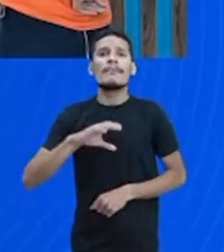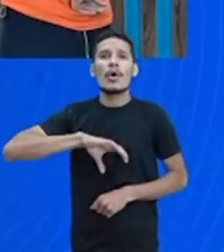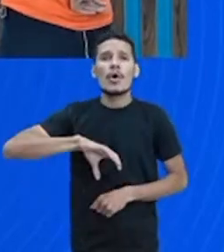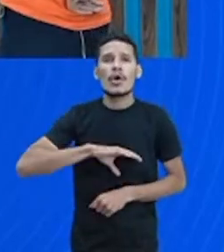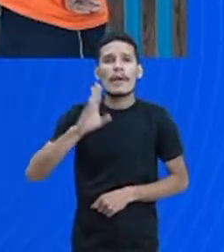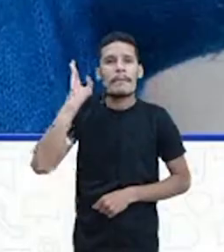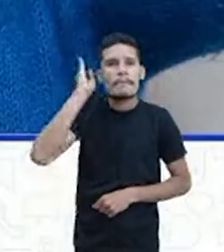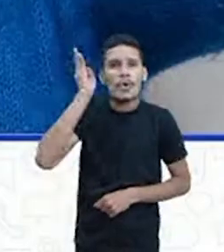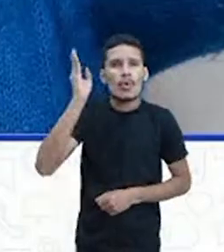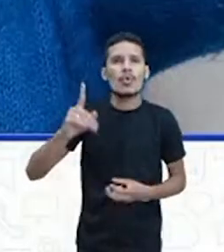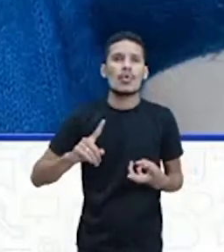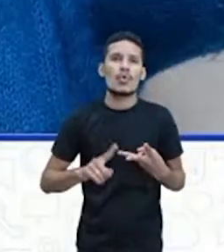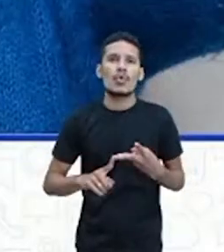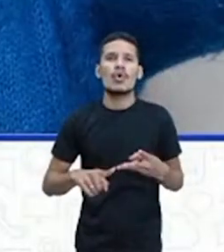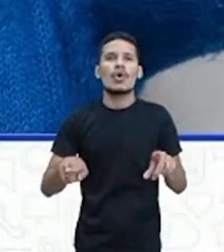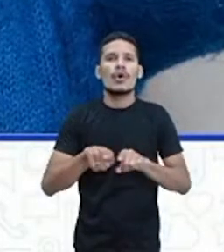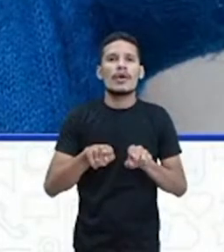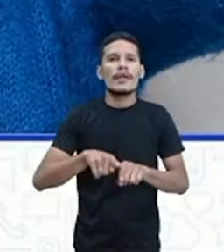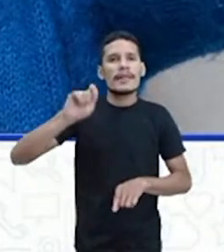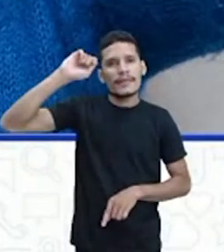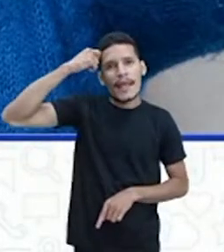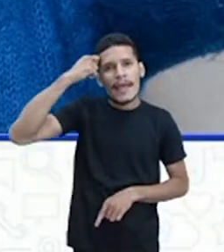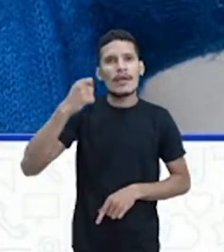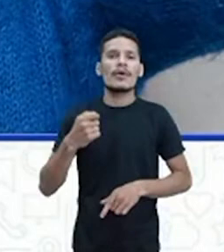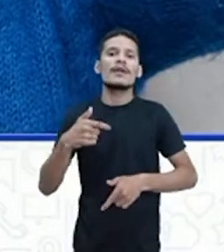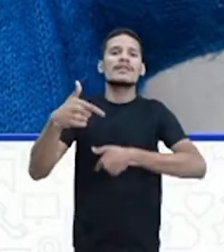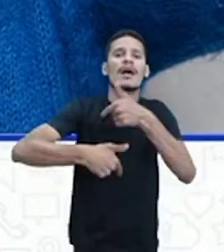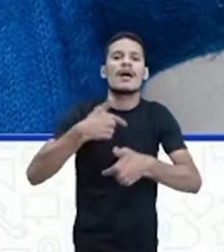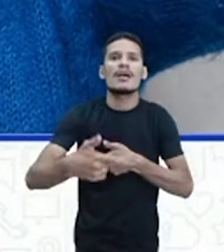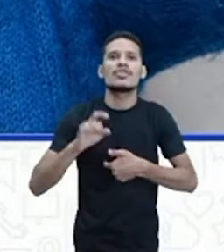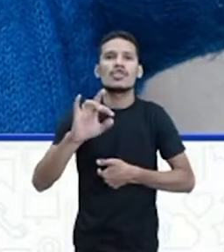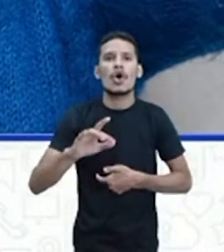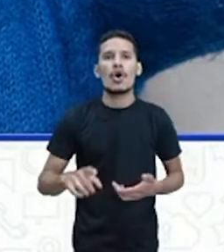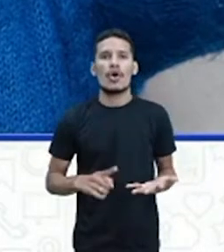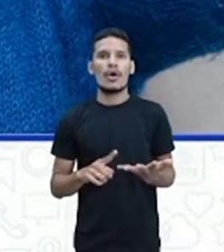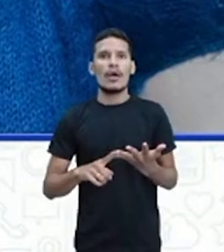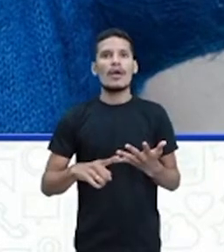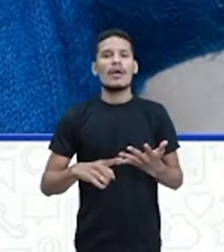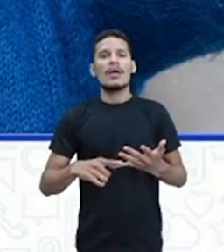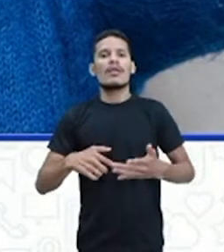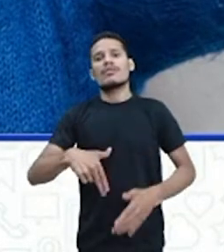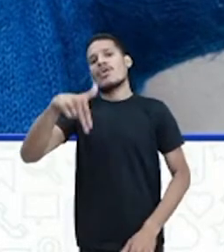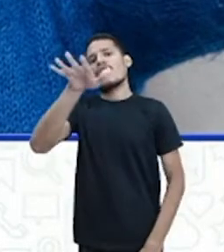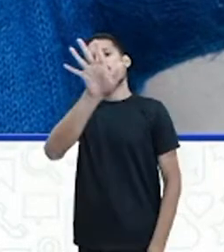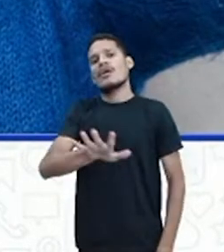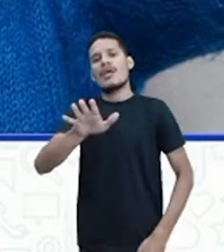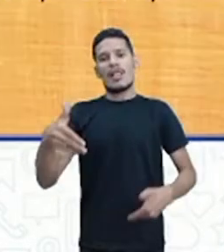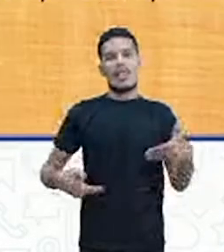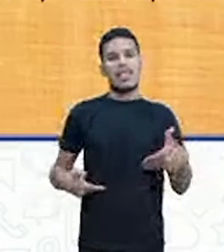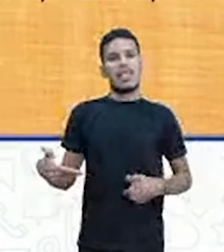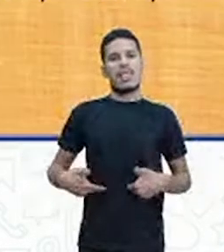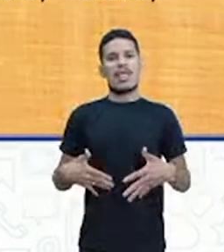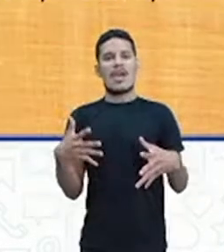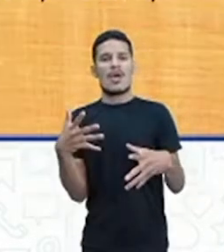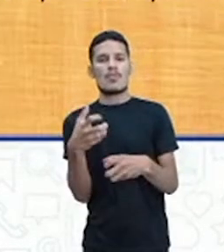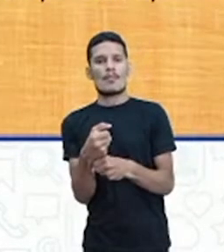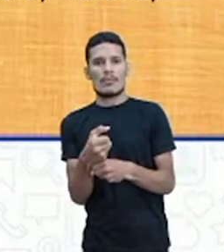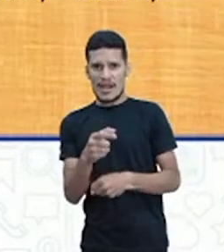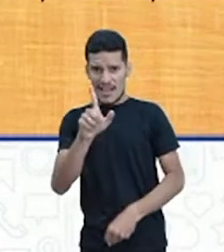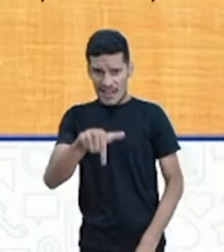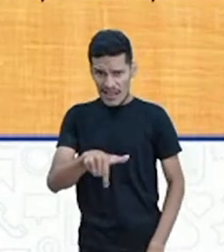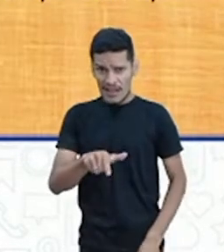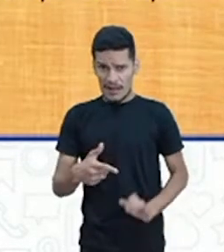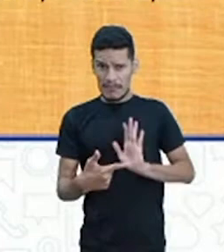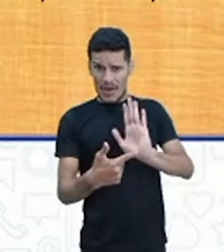lugar de mulher é na cozinha, indígenas são preguiçosos e no Nordeste só tem fome seca. Eu trouxe, assim, alguns pinçadíssimos, bem